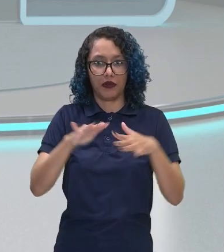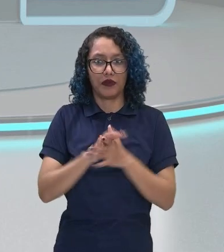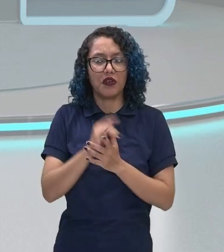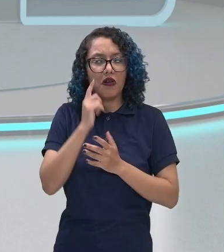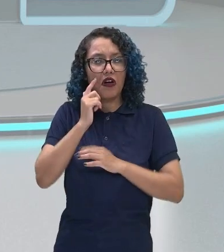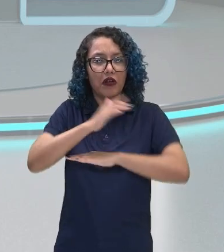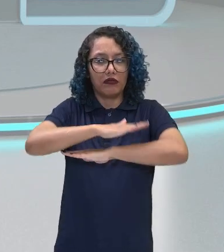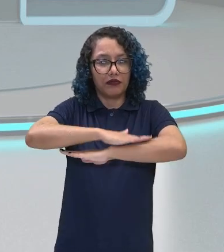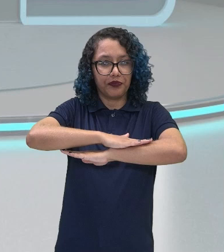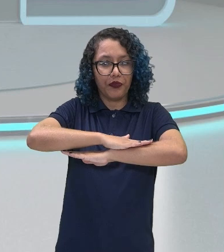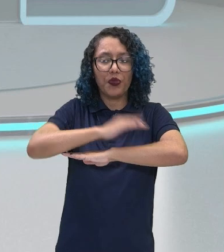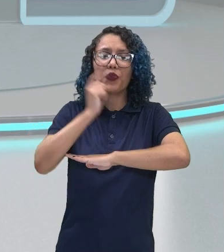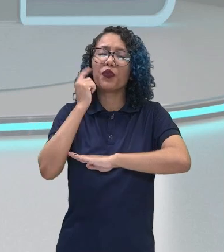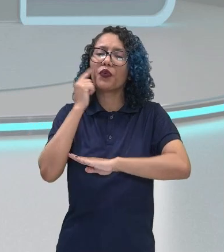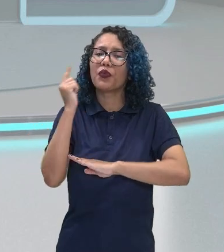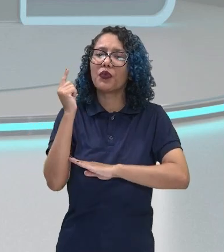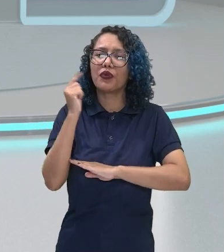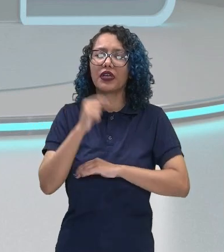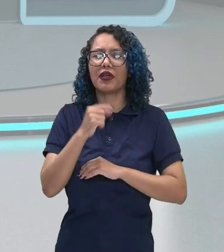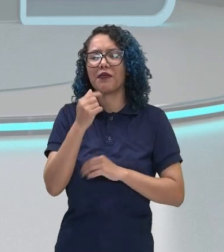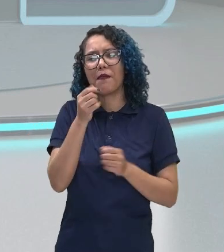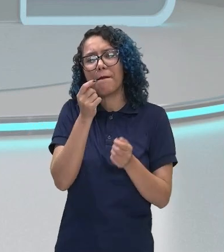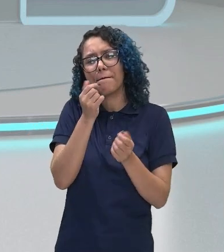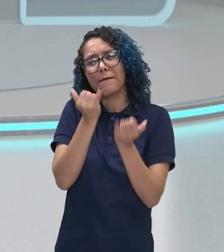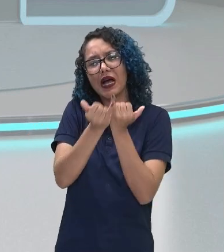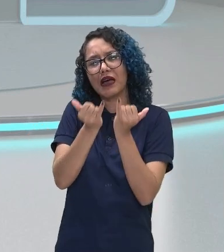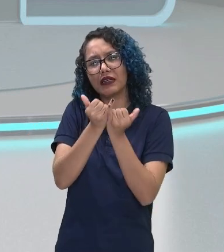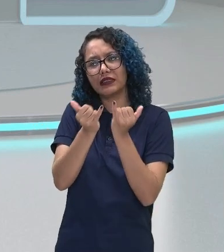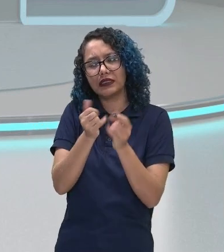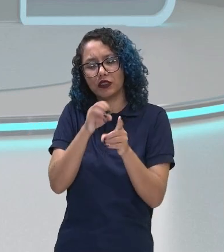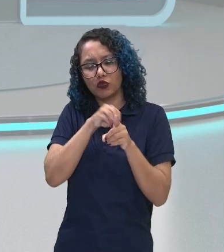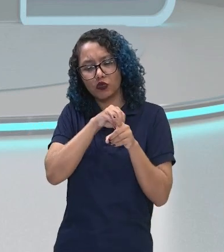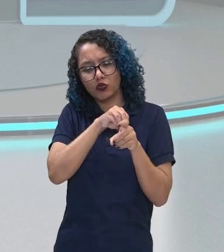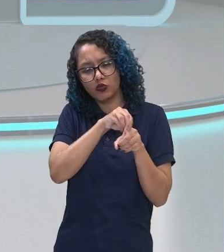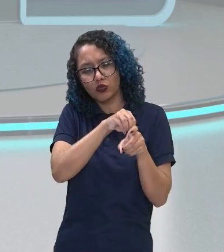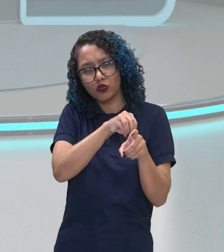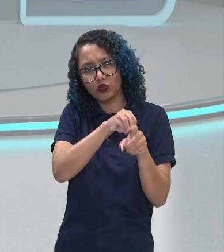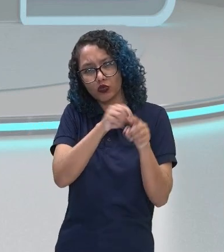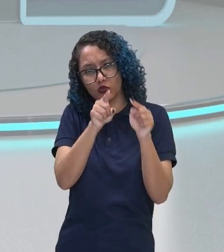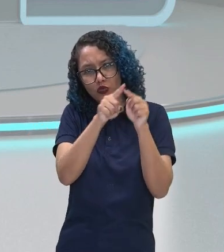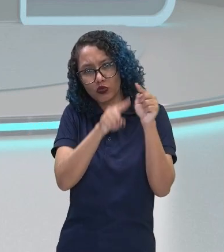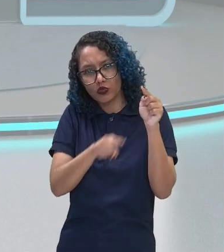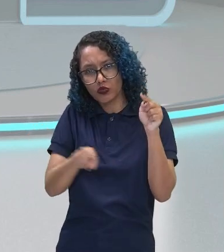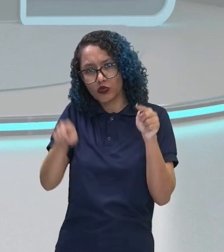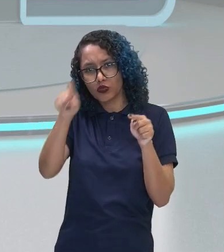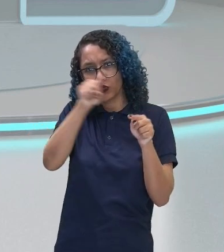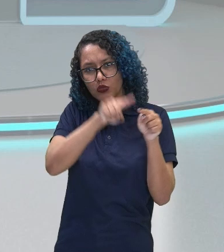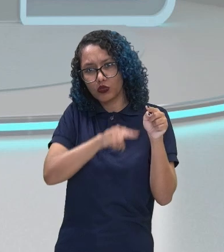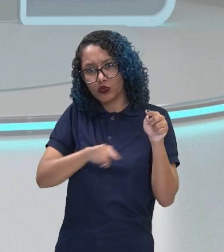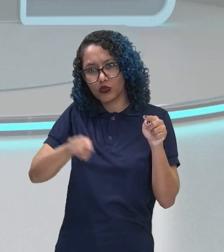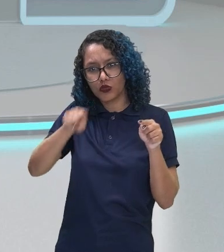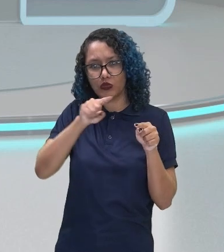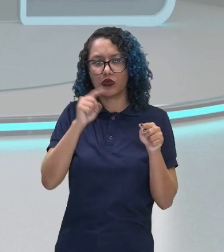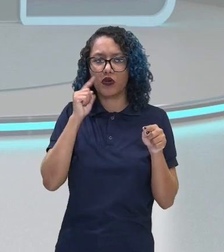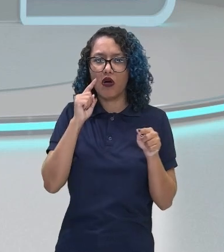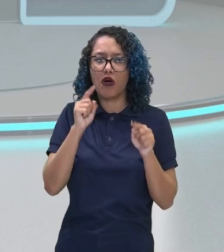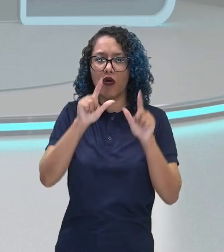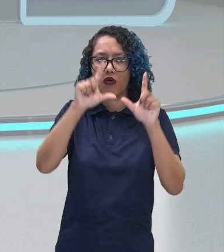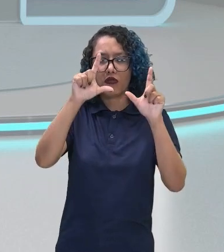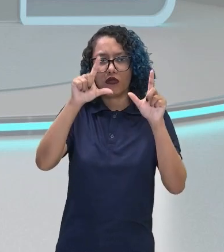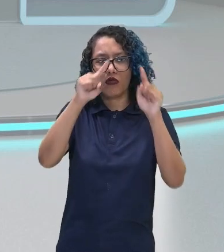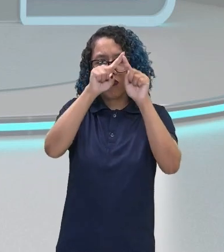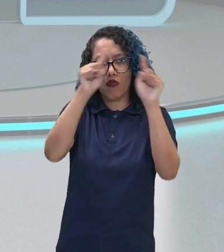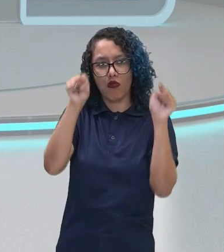conseguem ver que é como se fosse um caracol. Aqui a gente tem vários quadradinhos menores